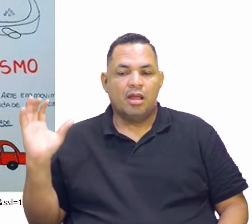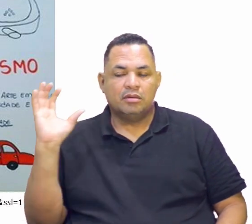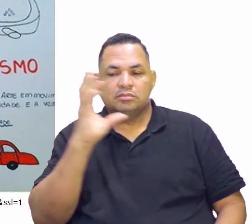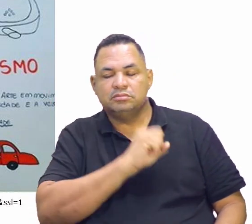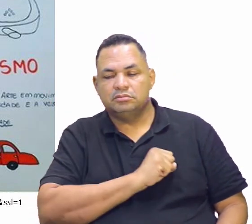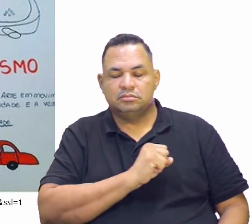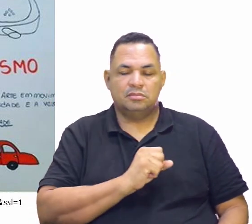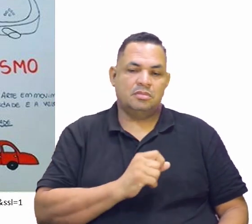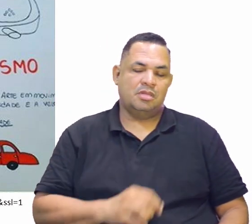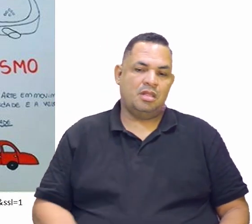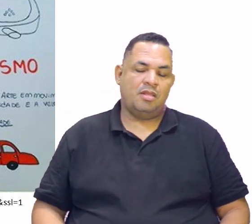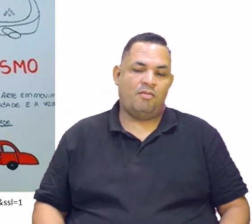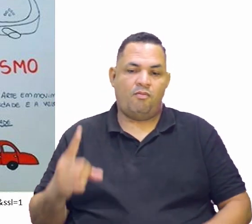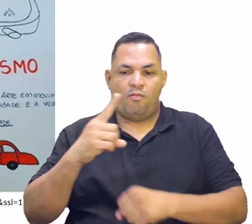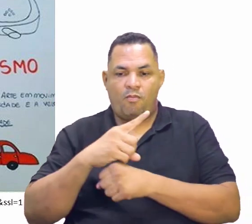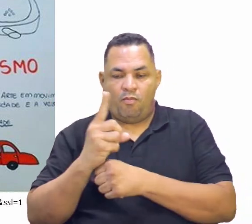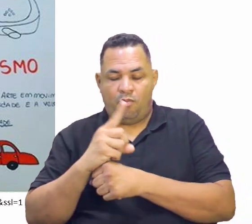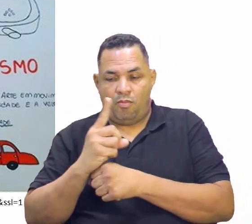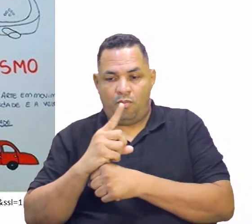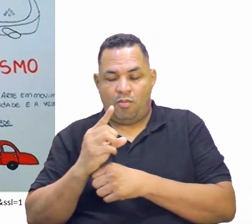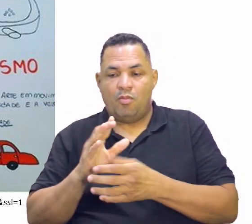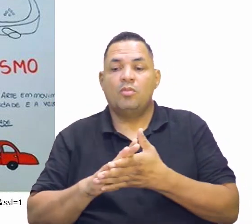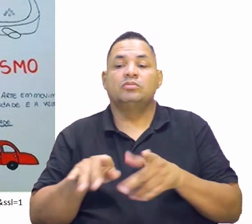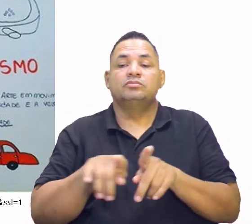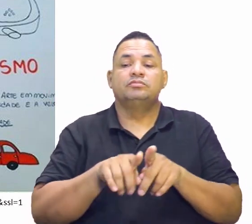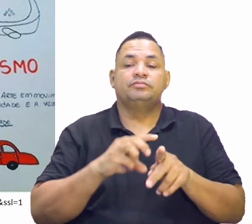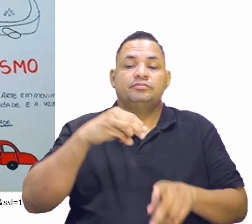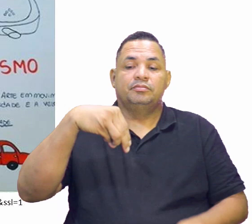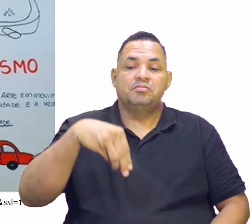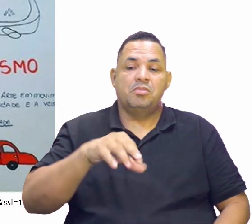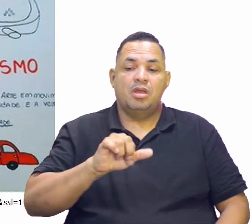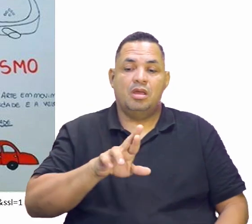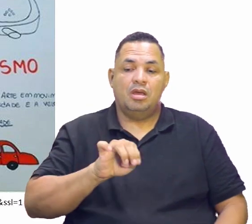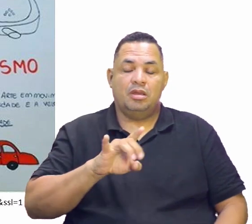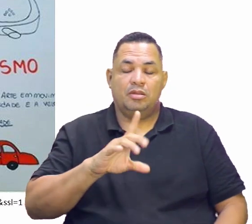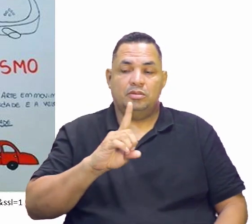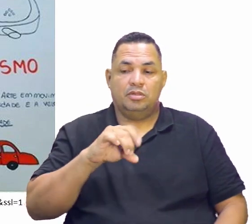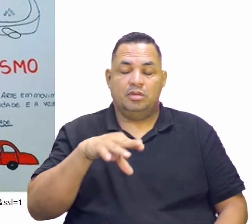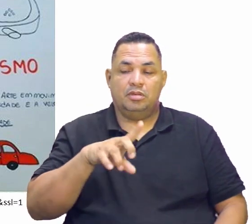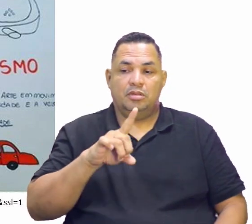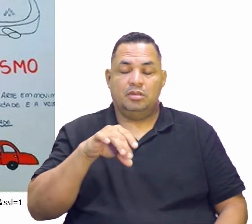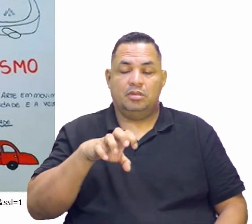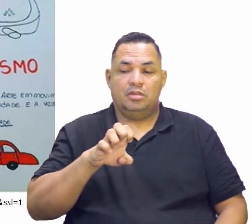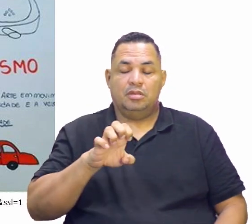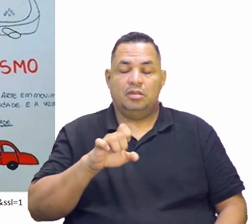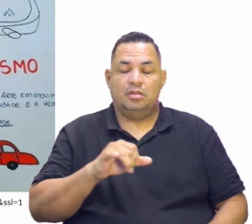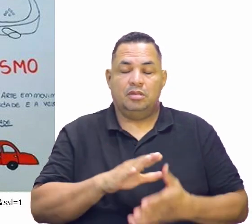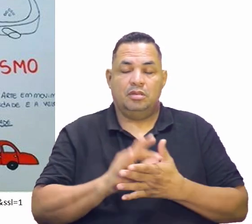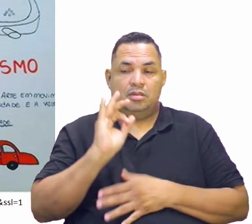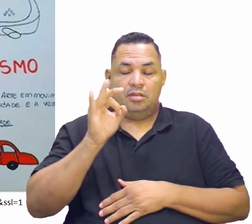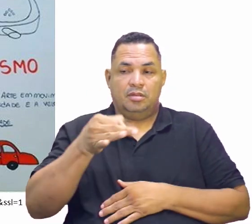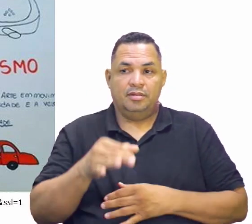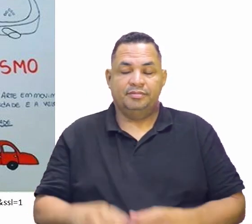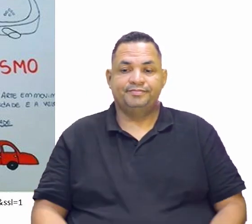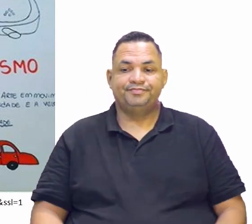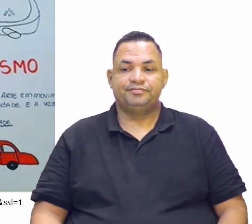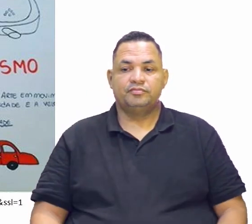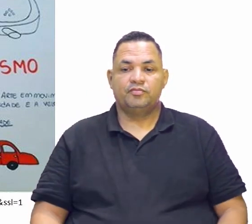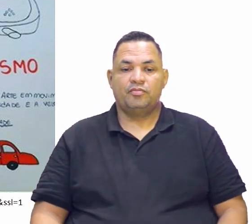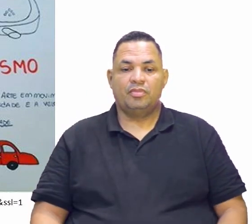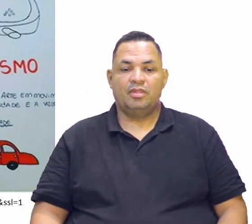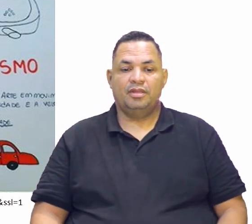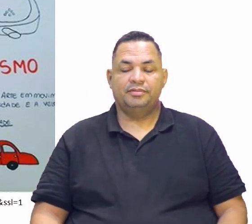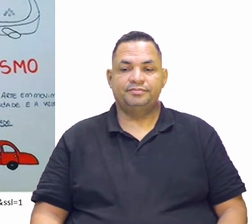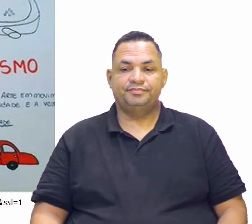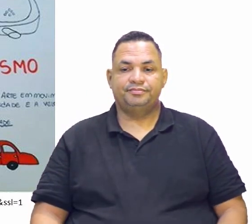velocidade, ele até usou o Mário de Andrade, mas ó, tá à frente também. Tá certo? Que vocês têm